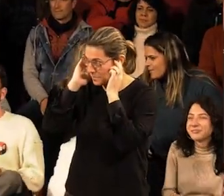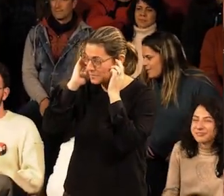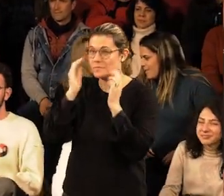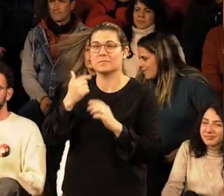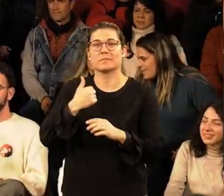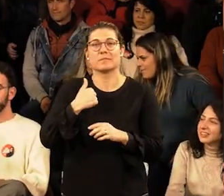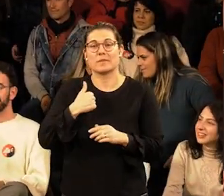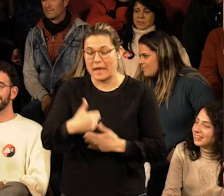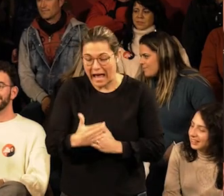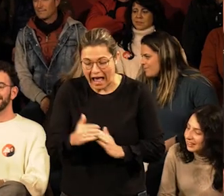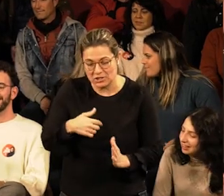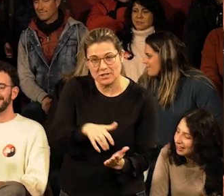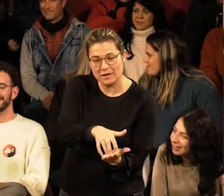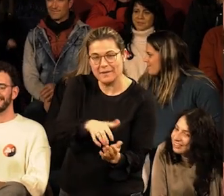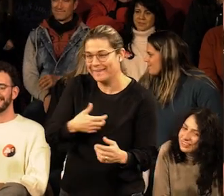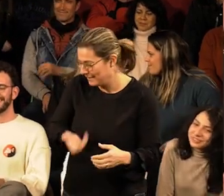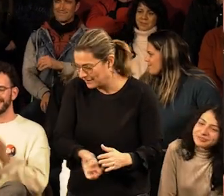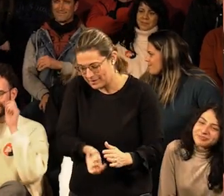Eu também preciso da